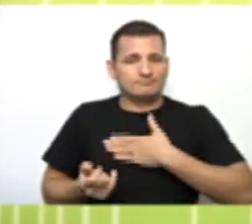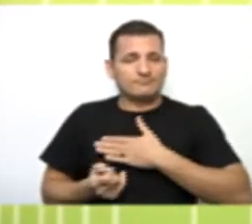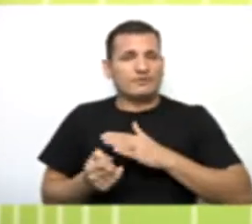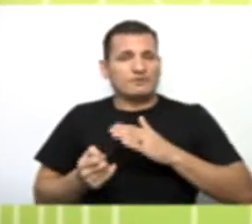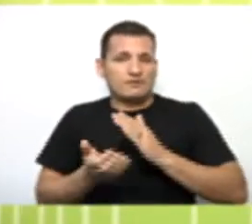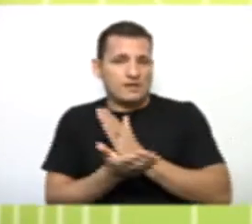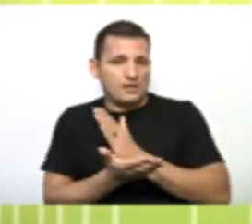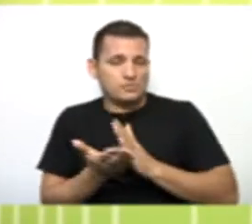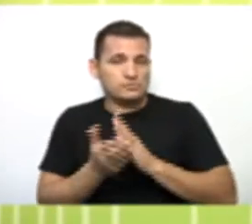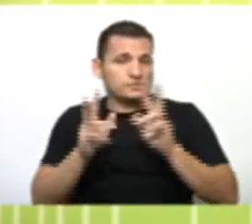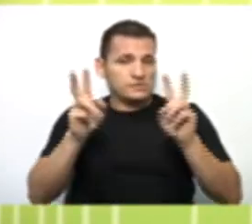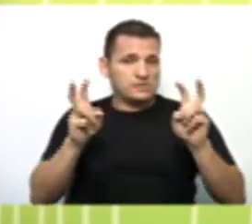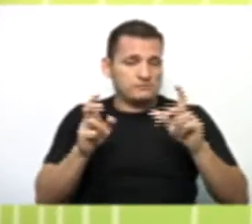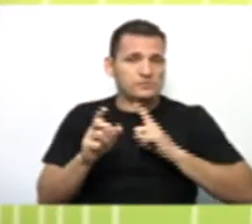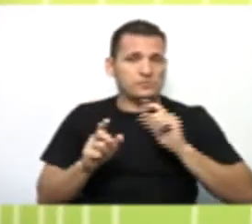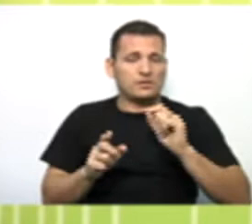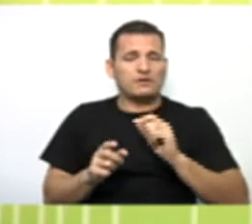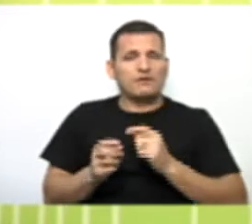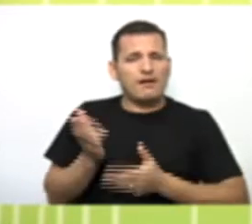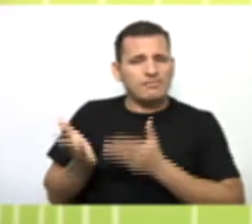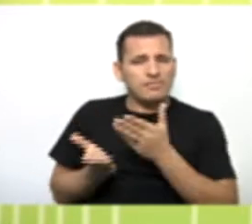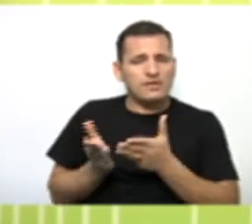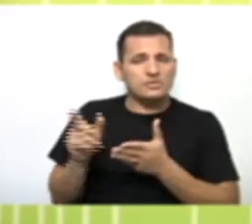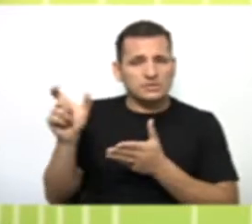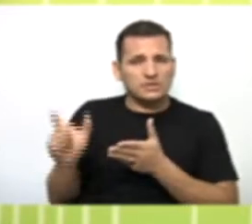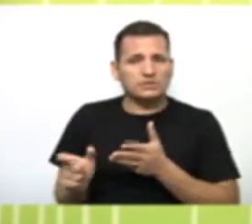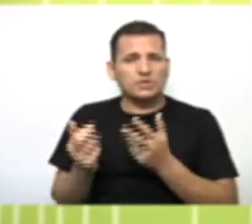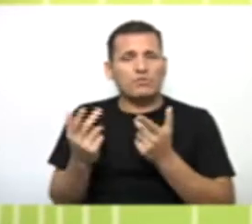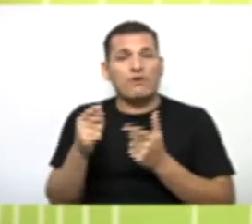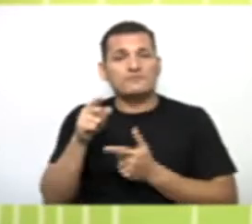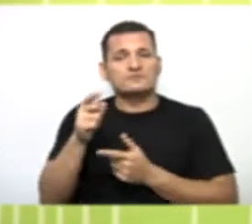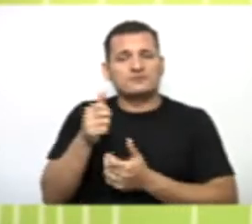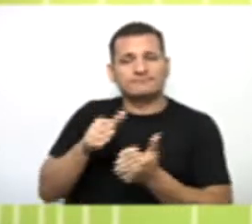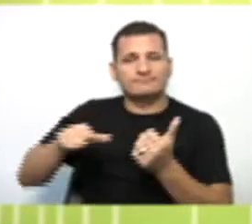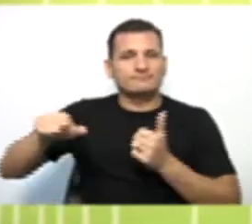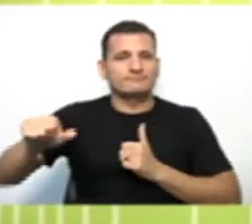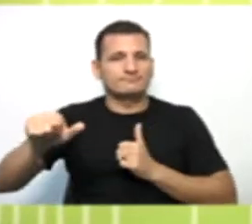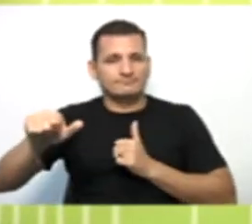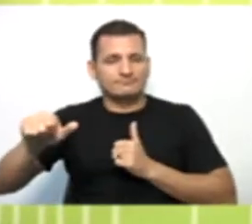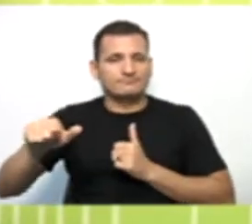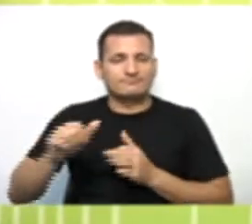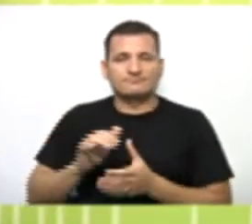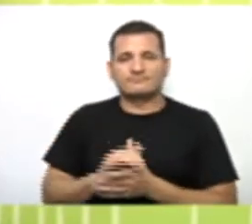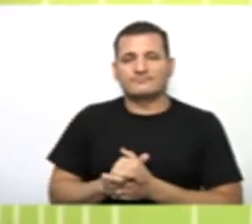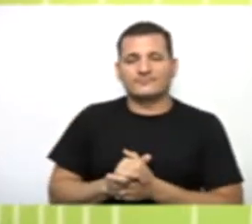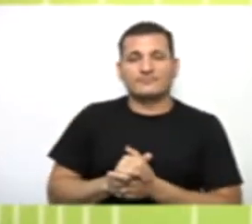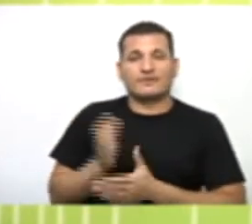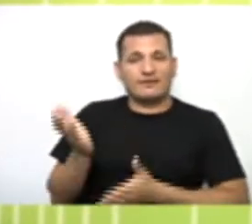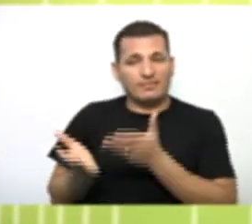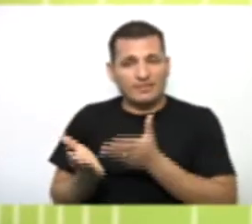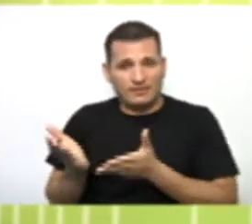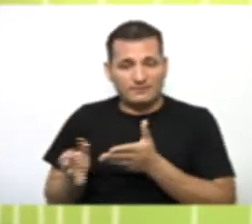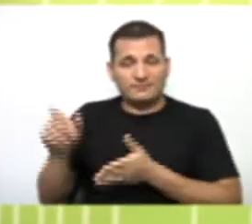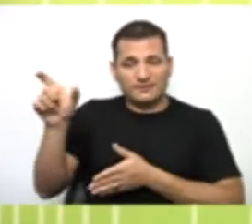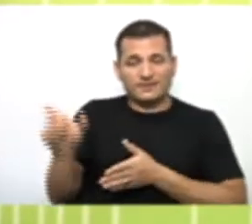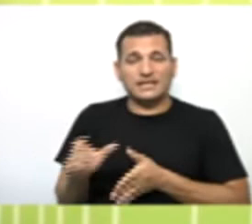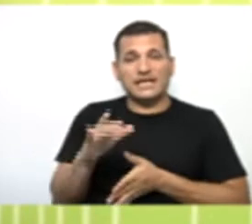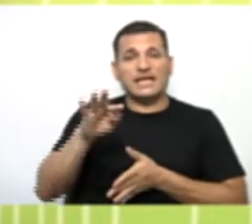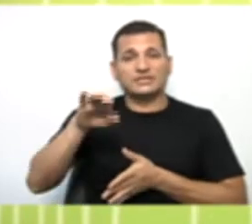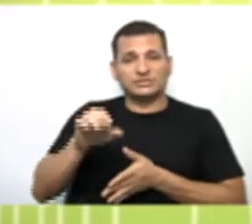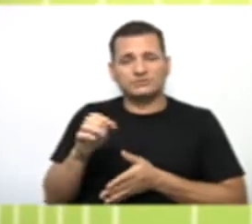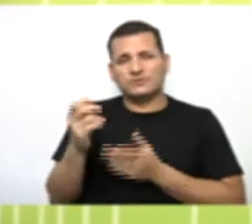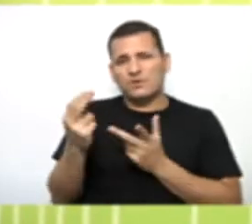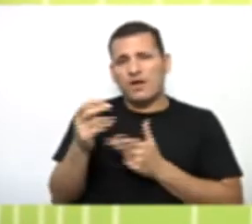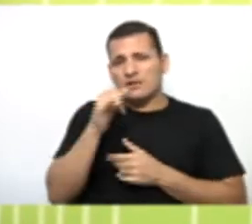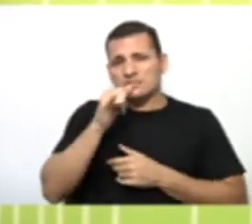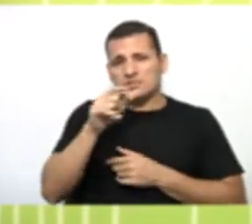o cliente da forma como você gostaria de ser atendido. Vou repetir, hein? Atenda o cliente da forma